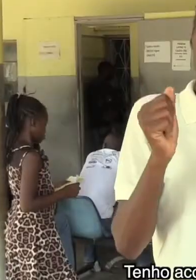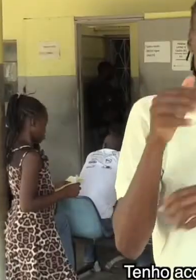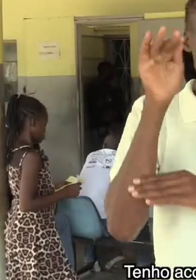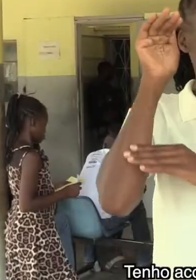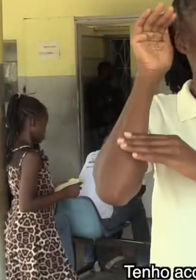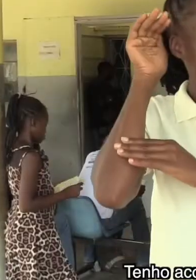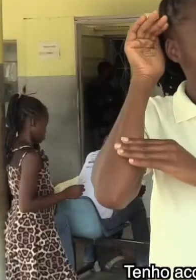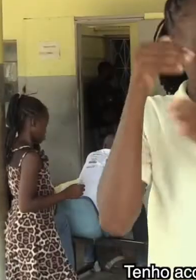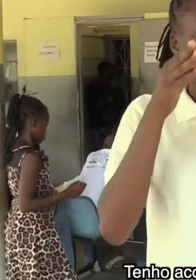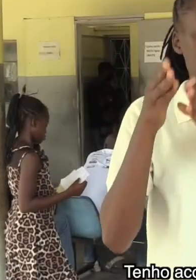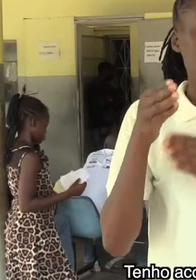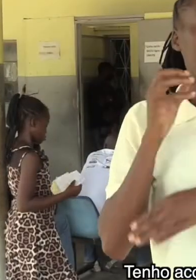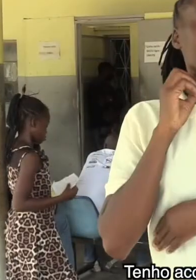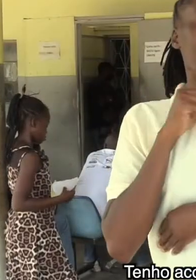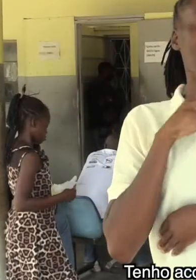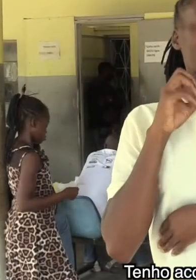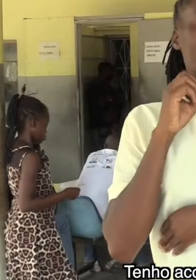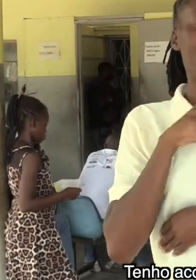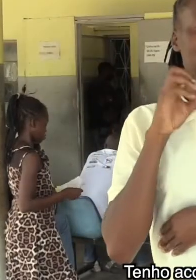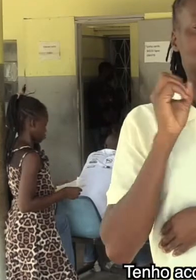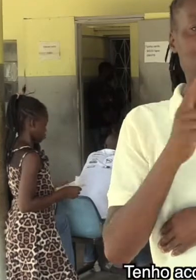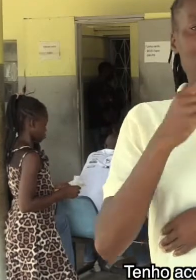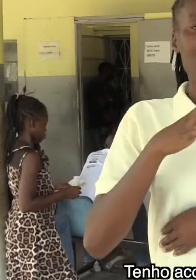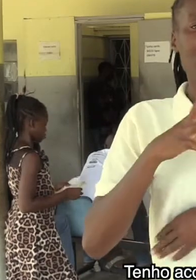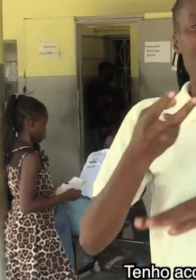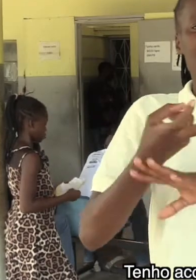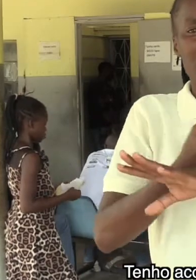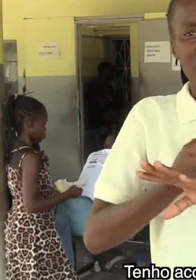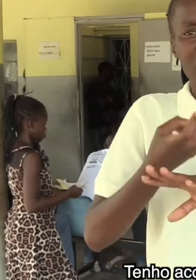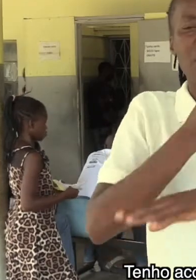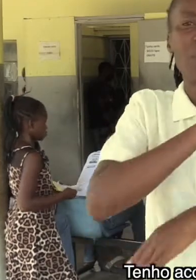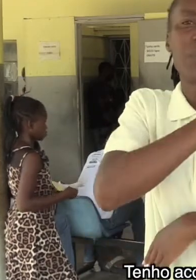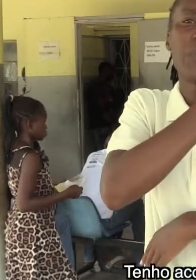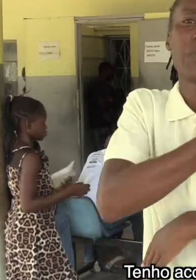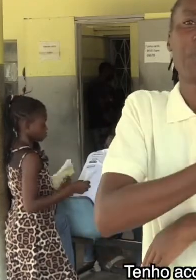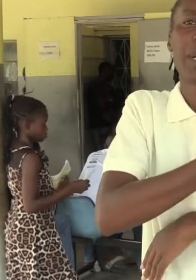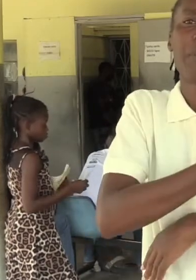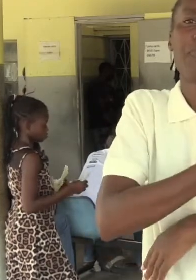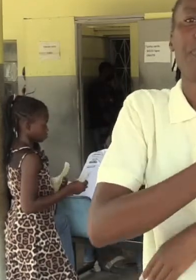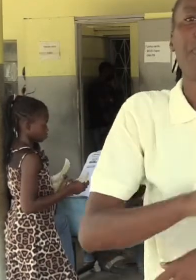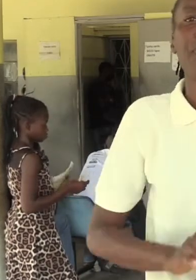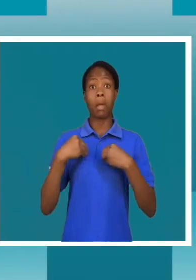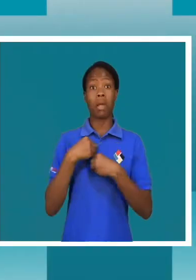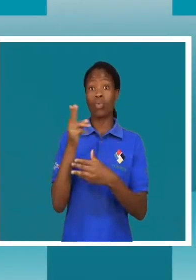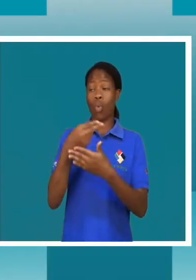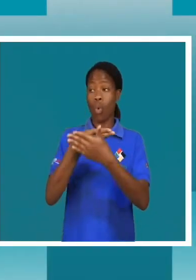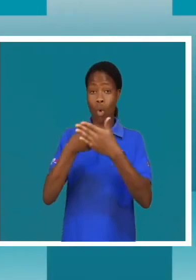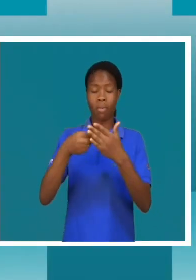Tenho escutado muitos reclamarem da morosidade do hospital.